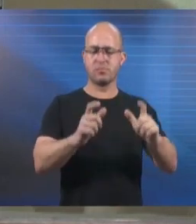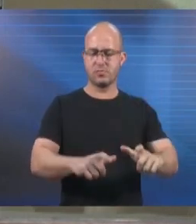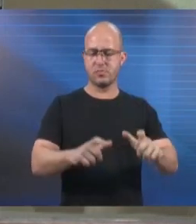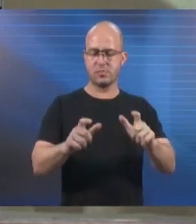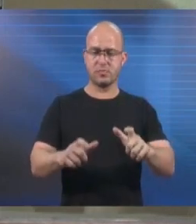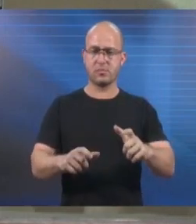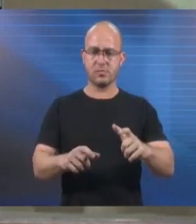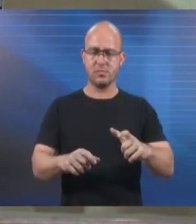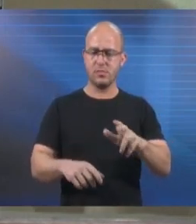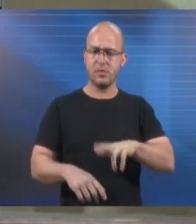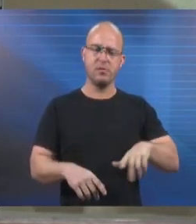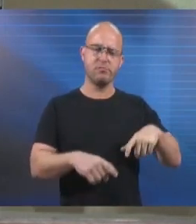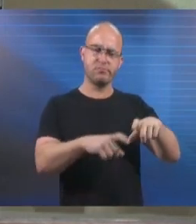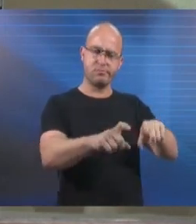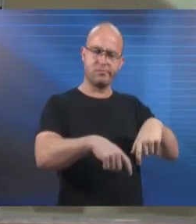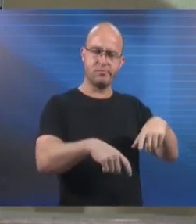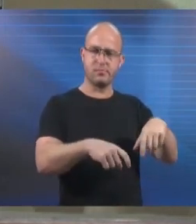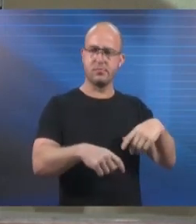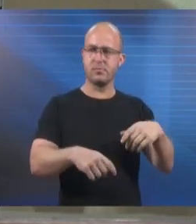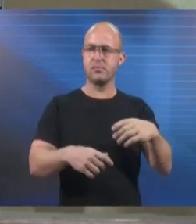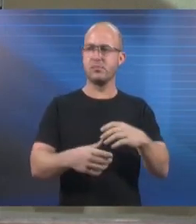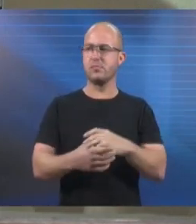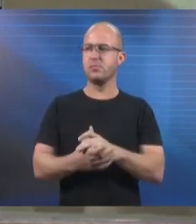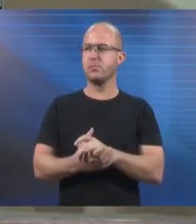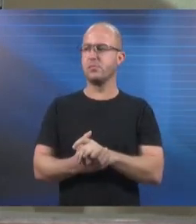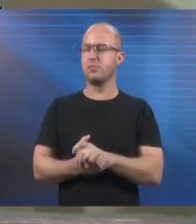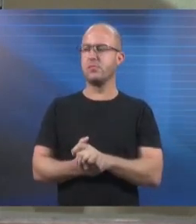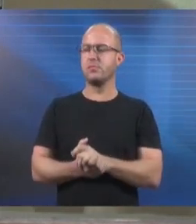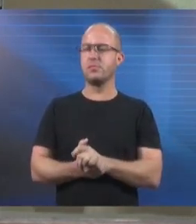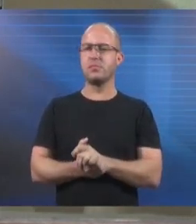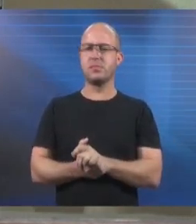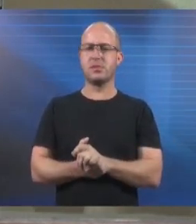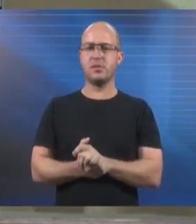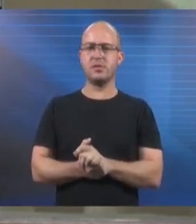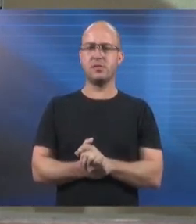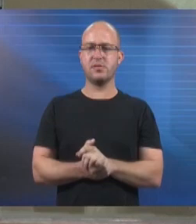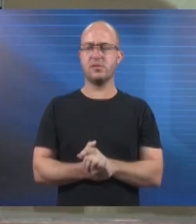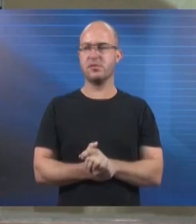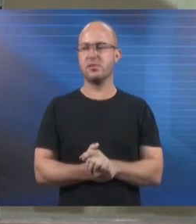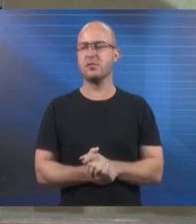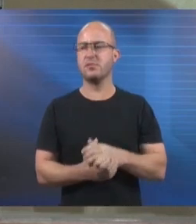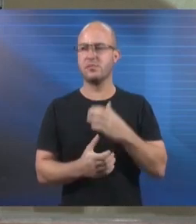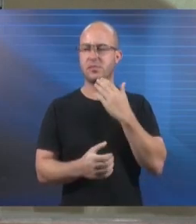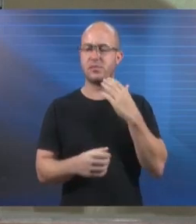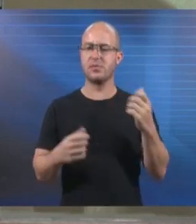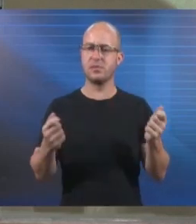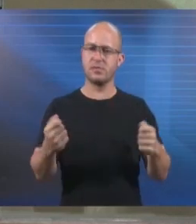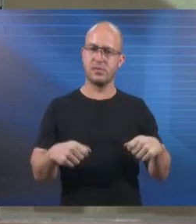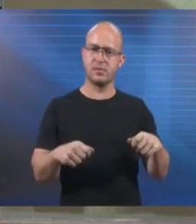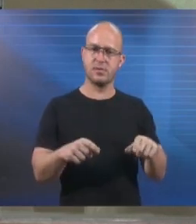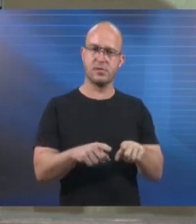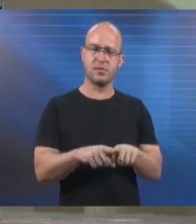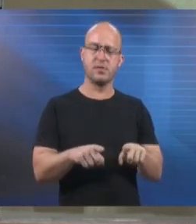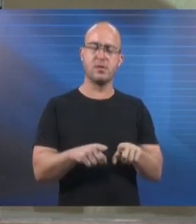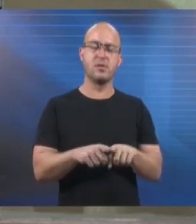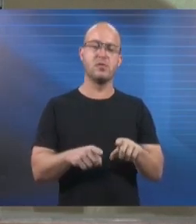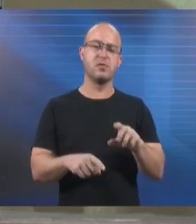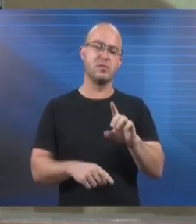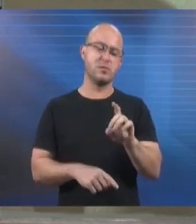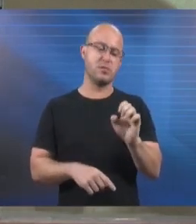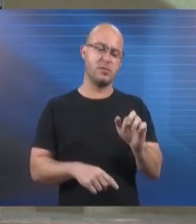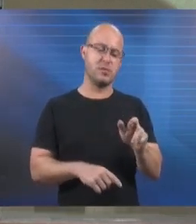postos e usar os recursos hídricos de forma sustentável solicito também atenção a Dr para